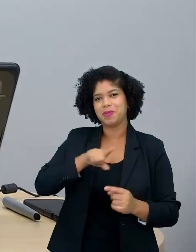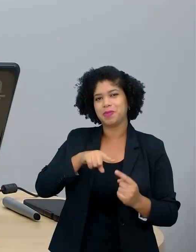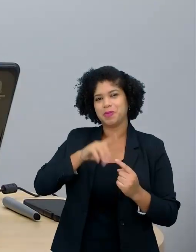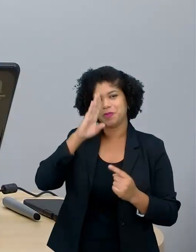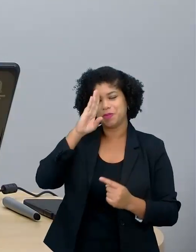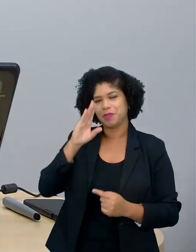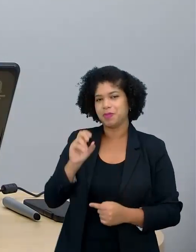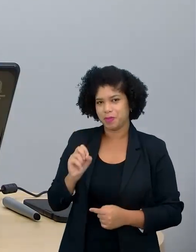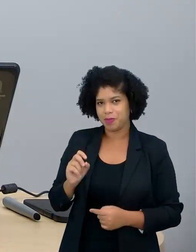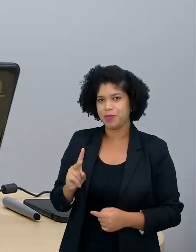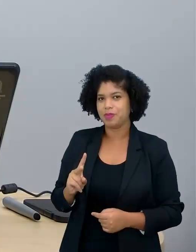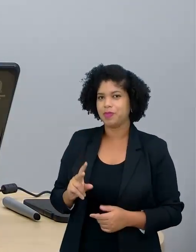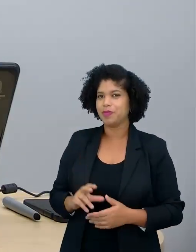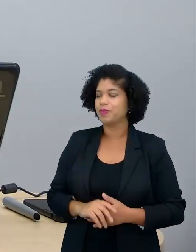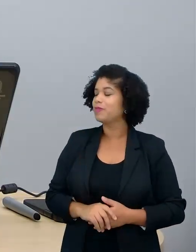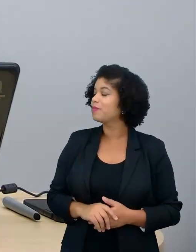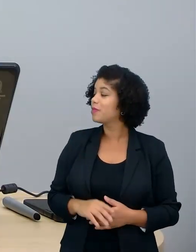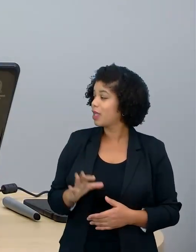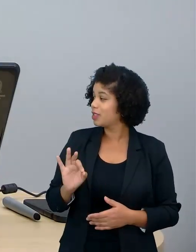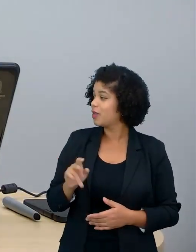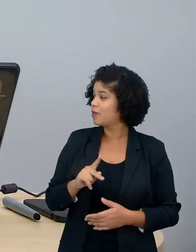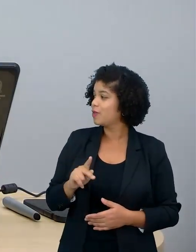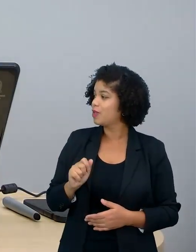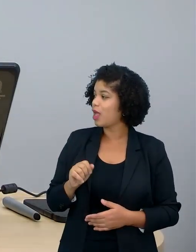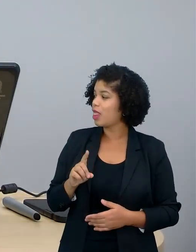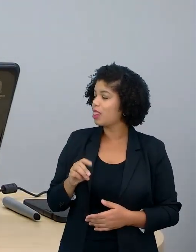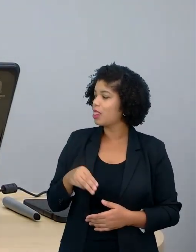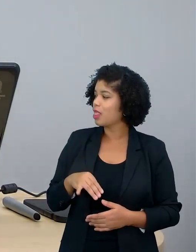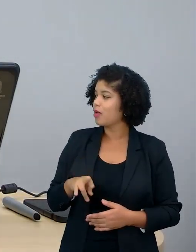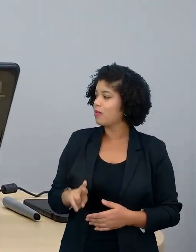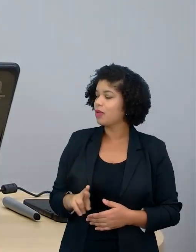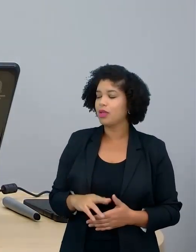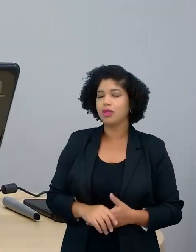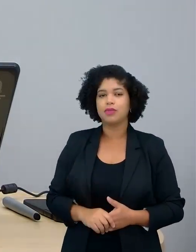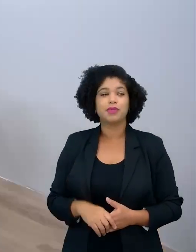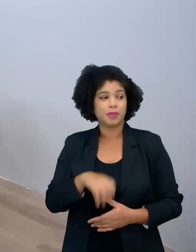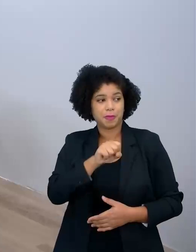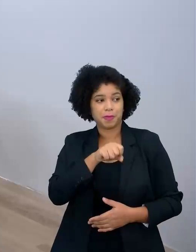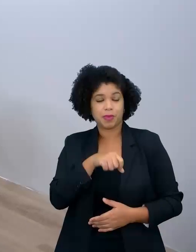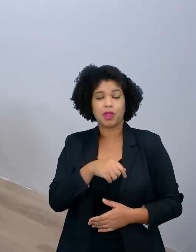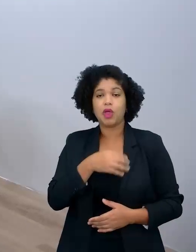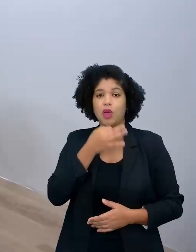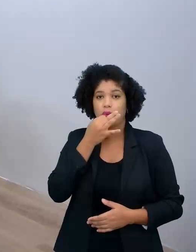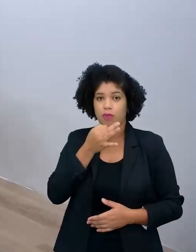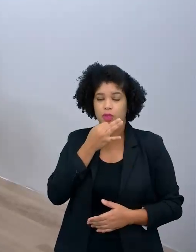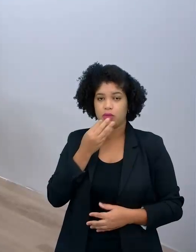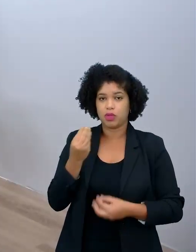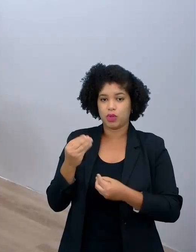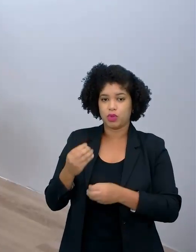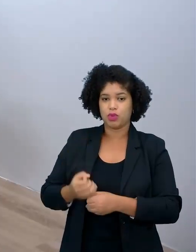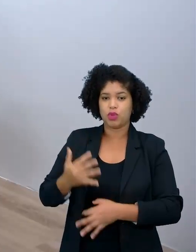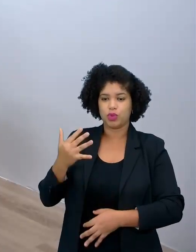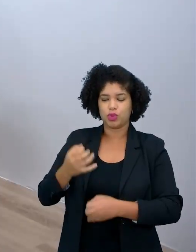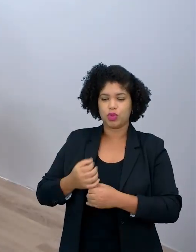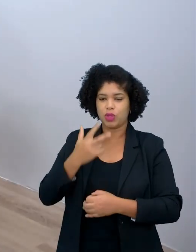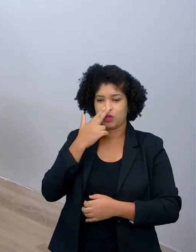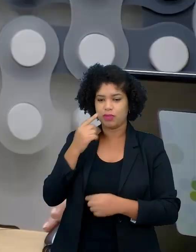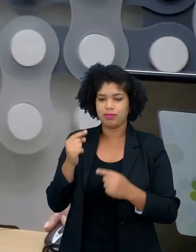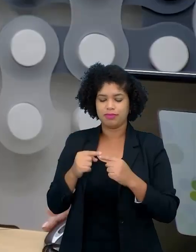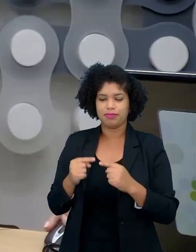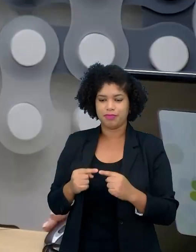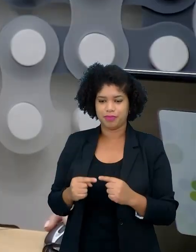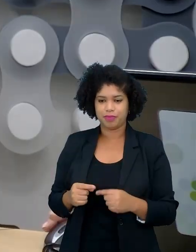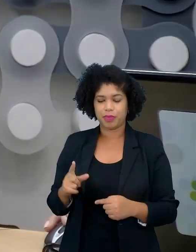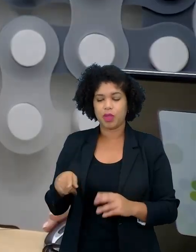para vocês. Certo, professora Ademir? Certo, tem um comentário aqui que eu acho pertinente ponderar acerca do que foi